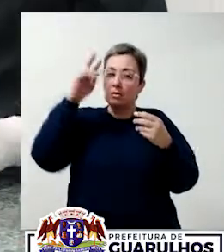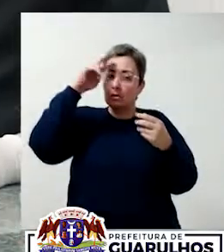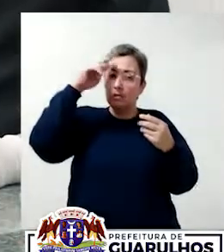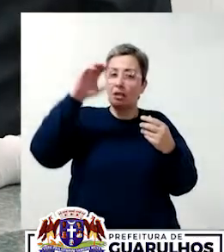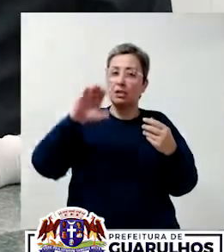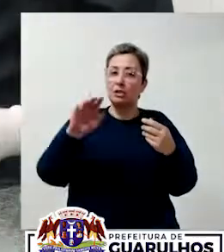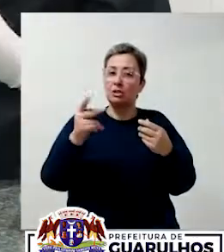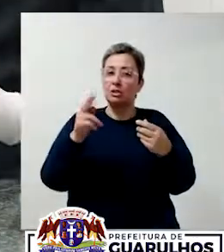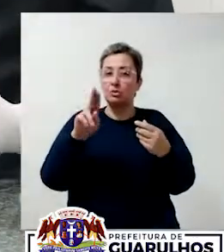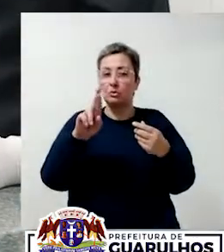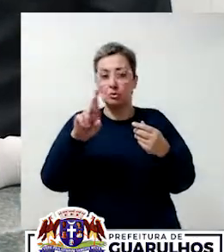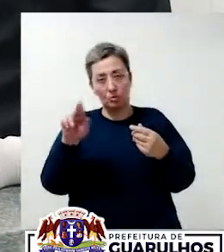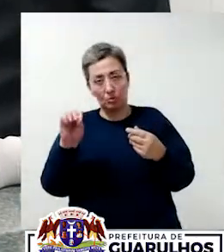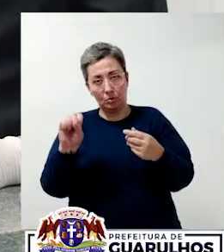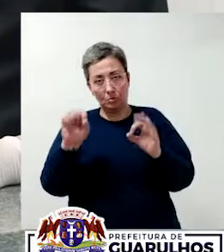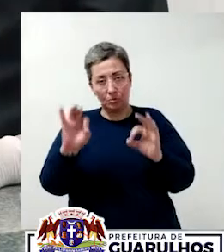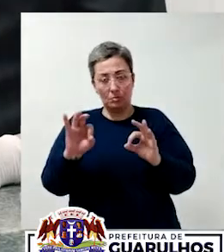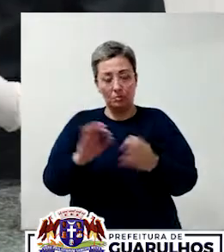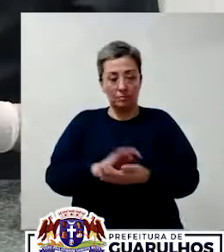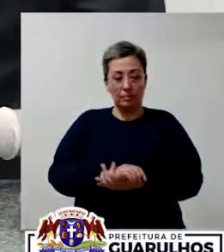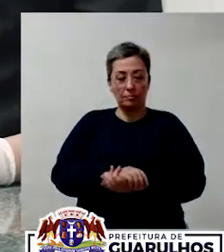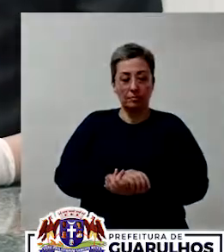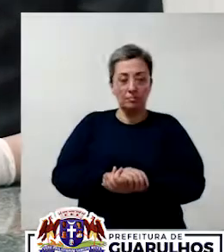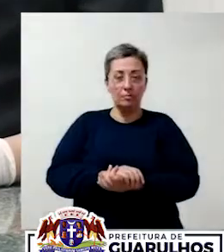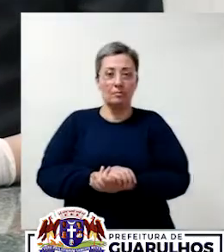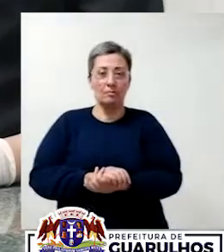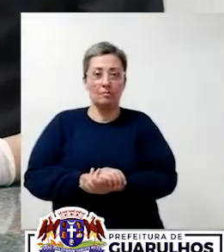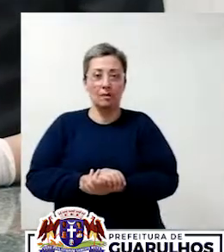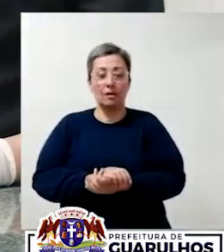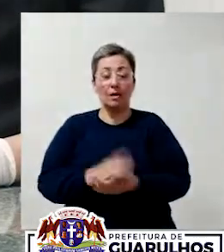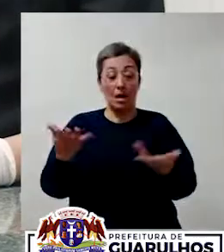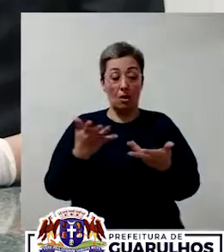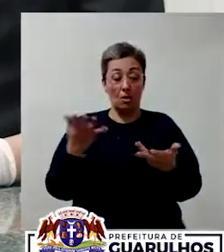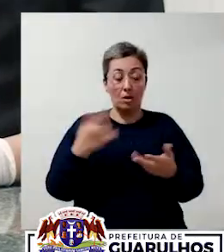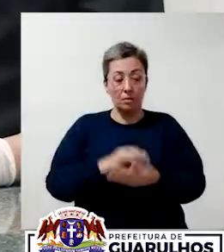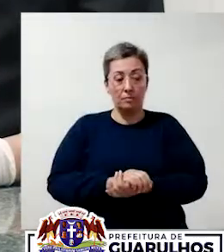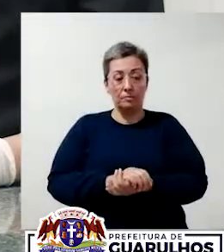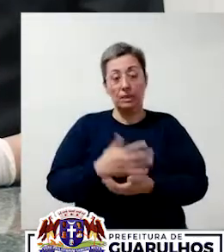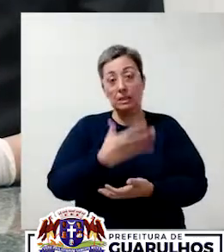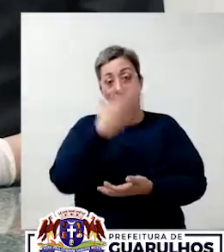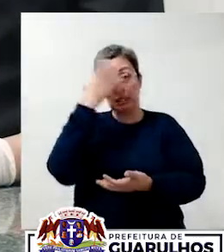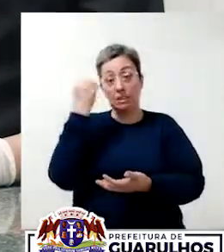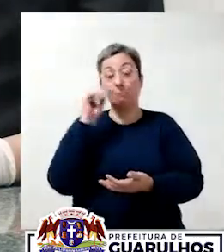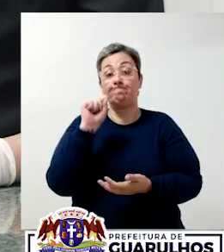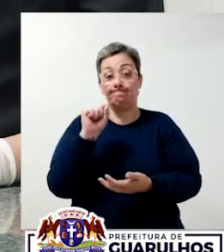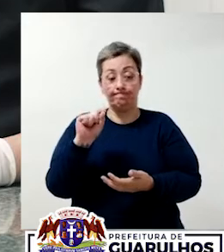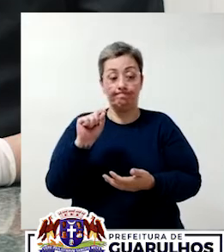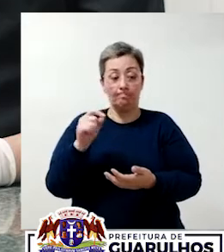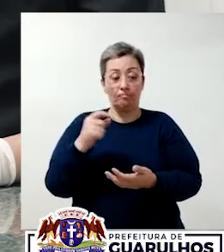pouco de canela, para dar aquele toque assim final, para você lembrar que você está comendo um bolo de churros.